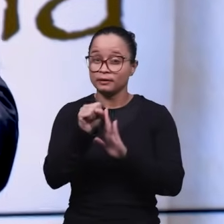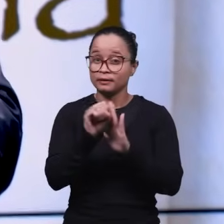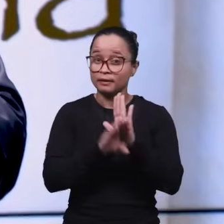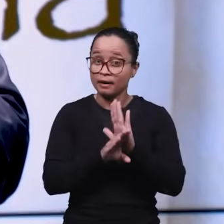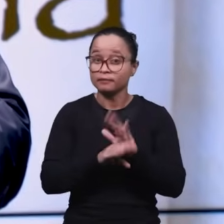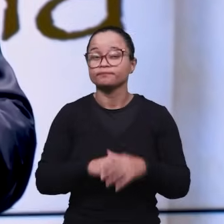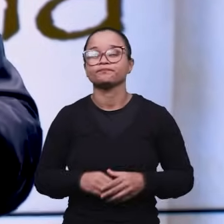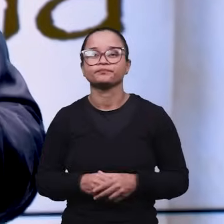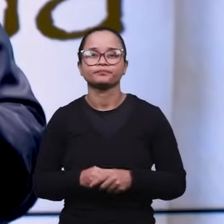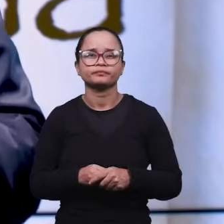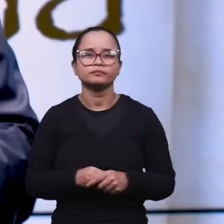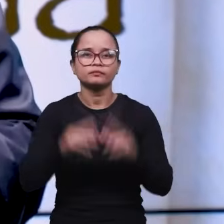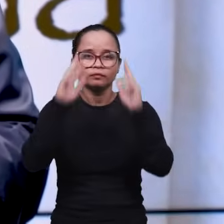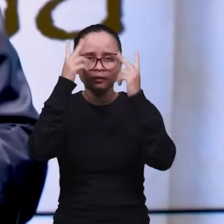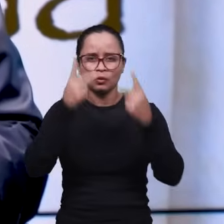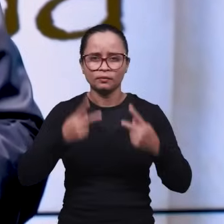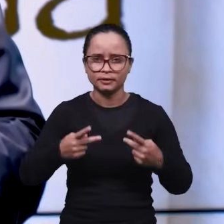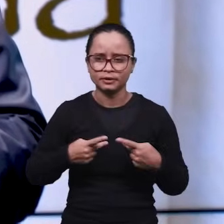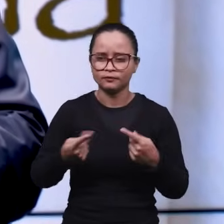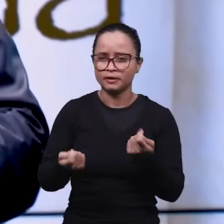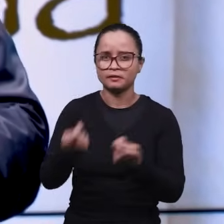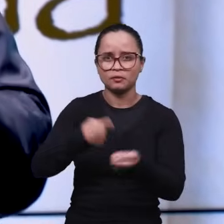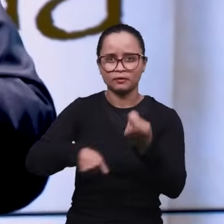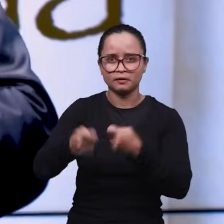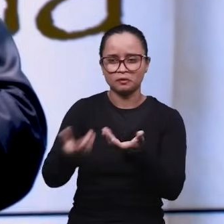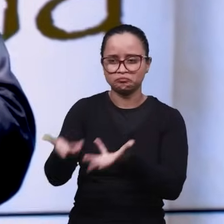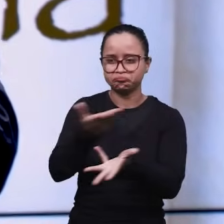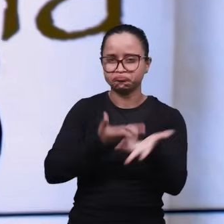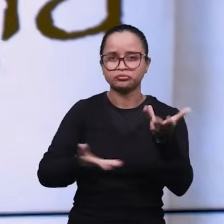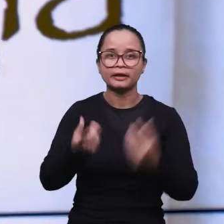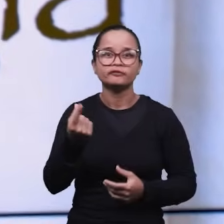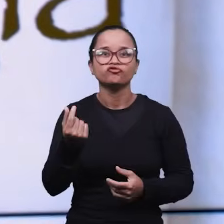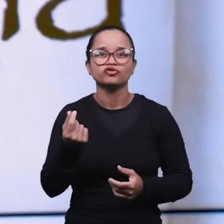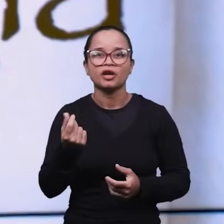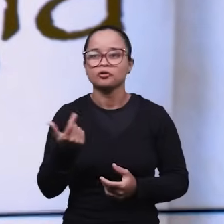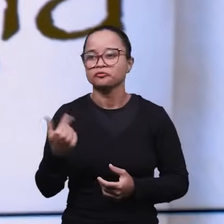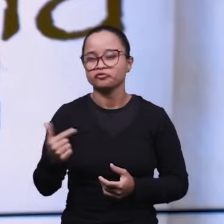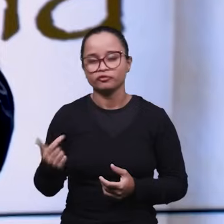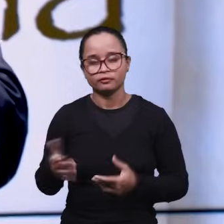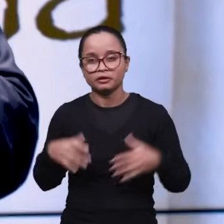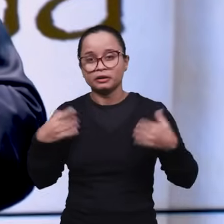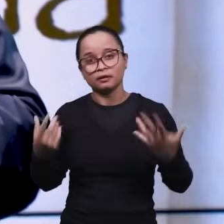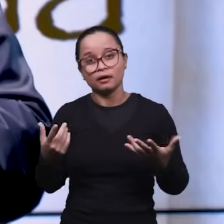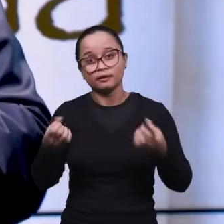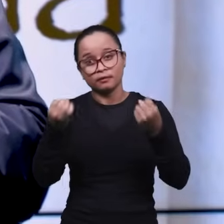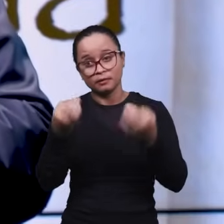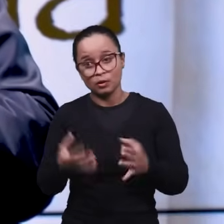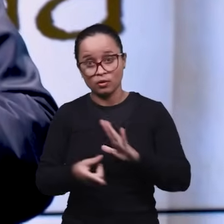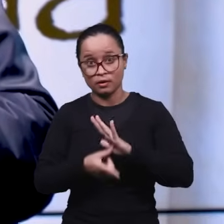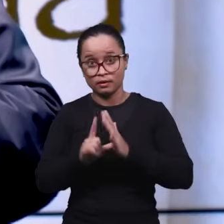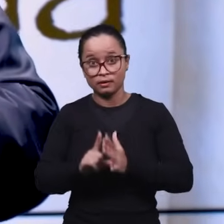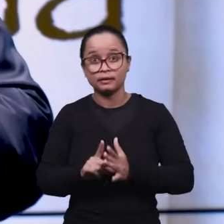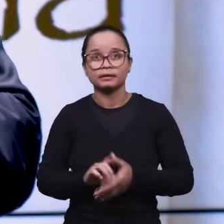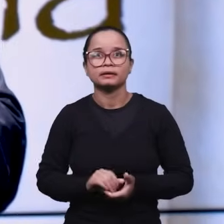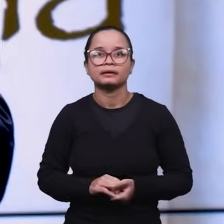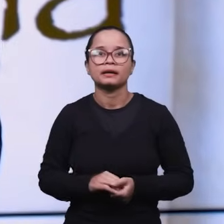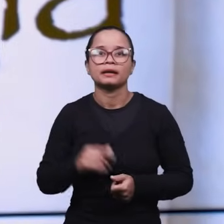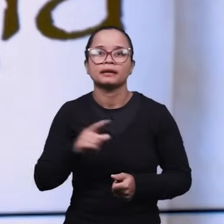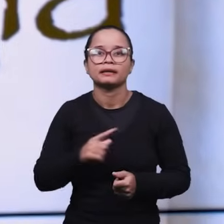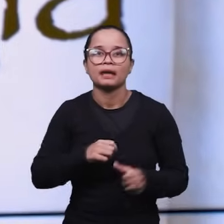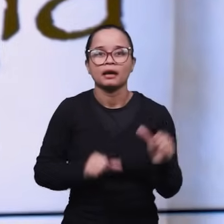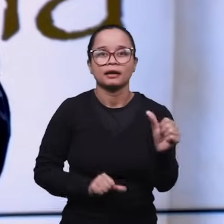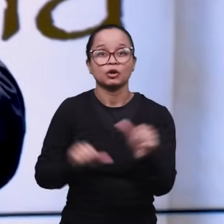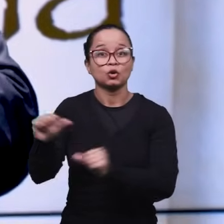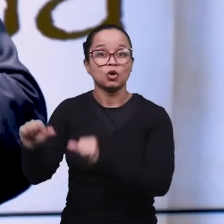humanidade negociou sem dinheiro. Como já falamos antes, era usado o sistema de troca de